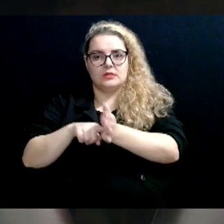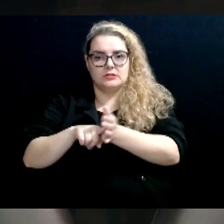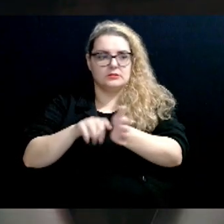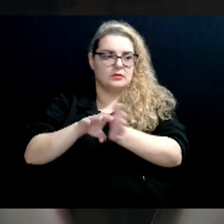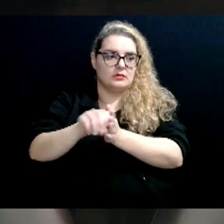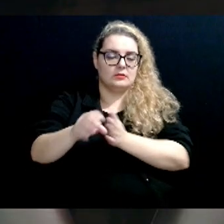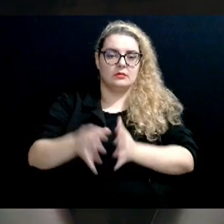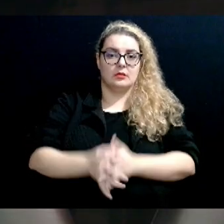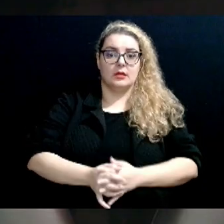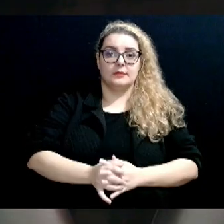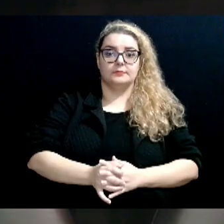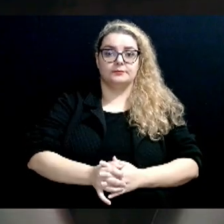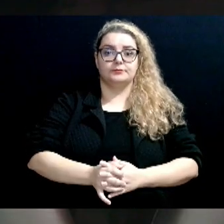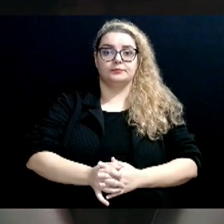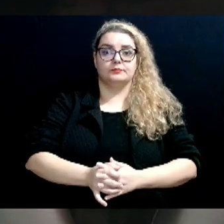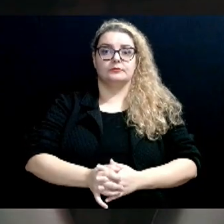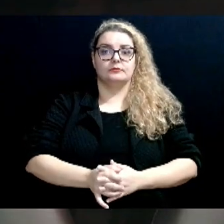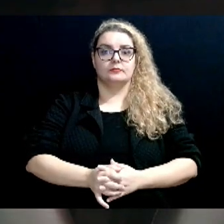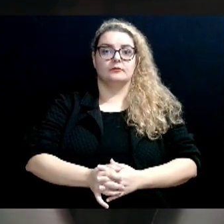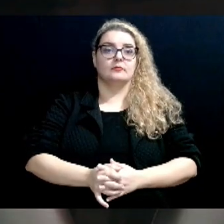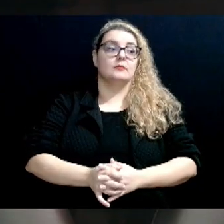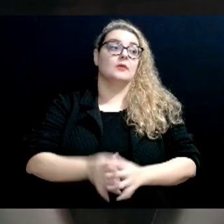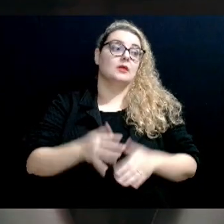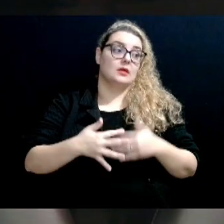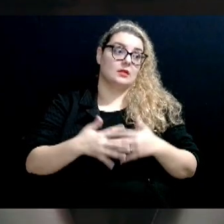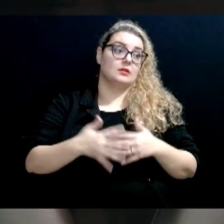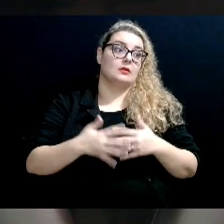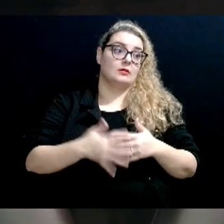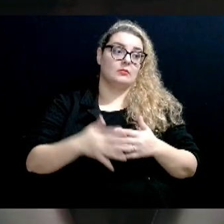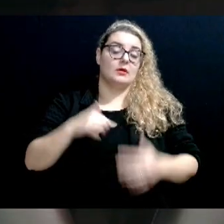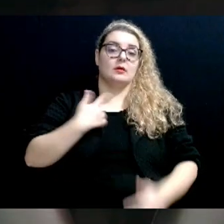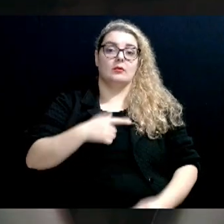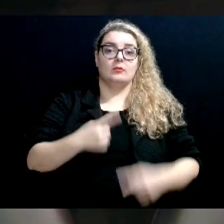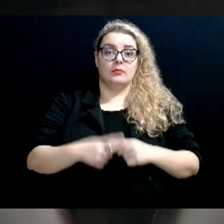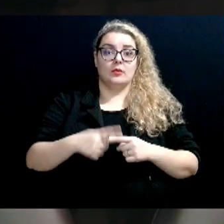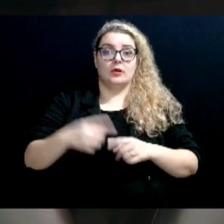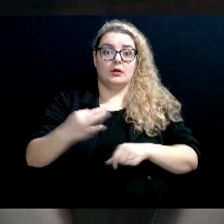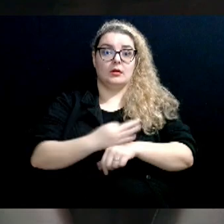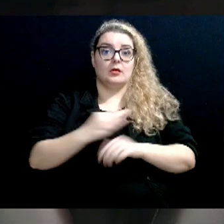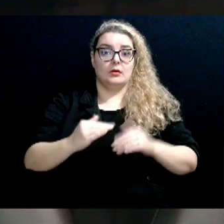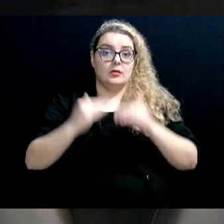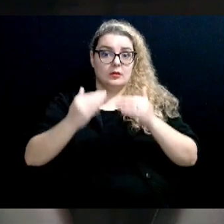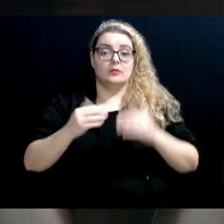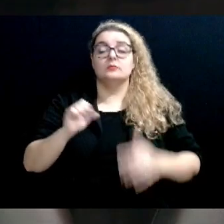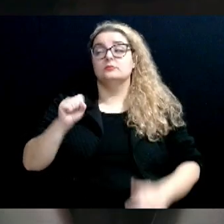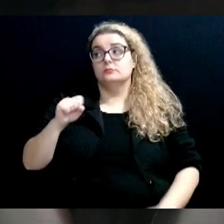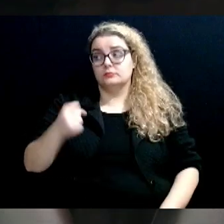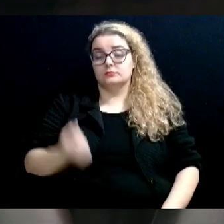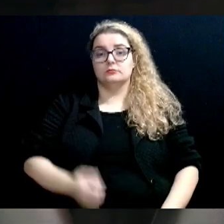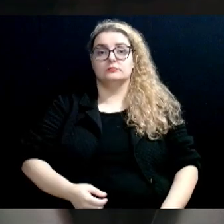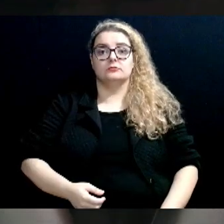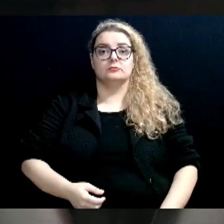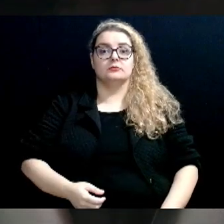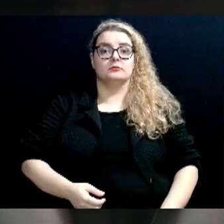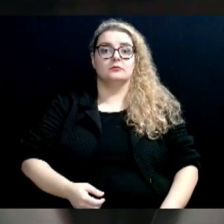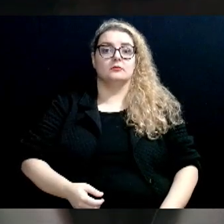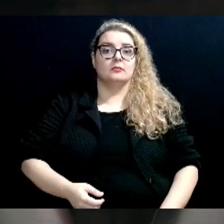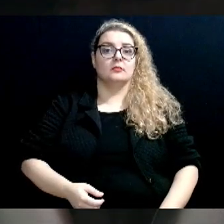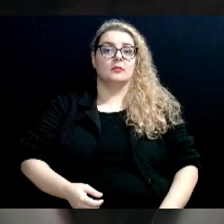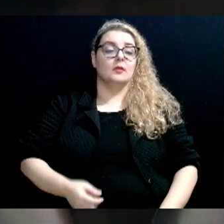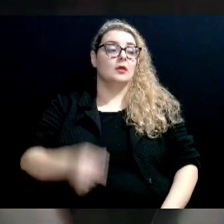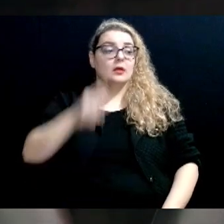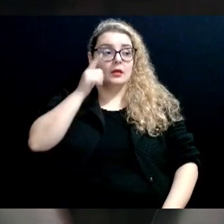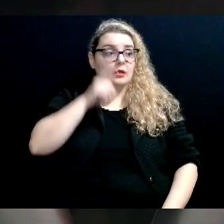isso atrapalha a gente, porque é uma sobrecarga, né? E você não consegue dar atenção